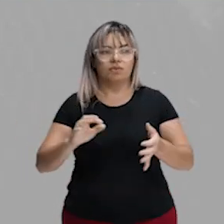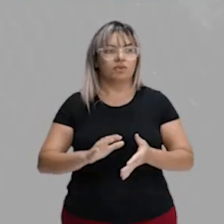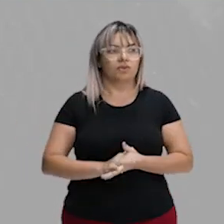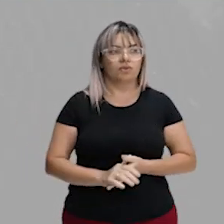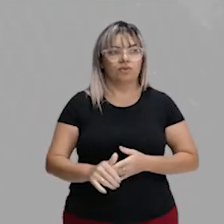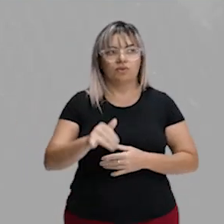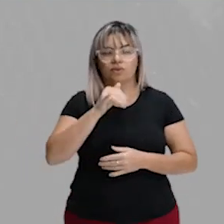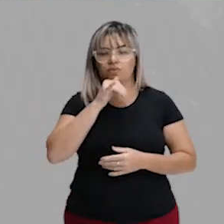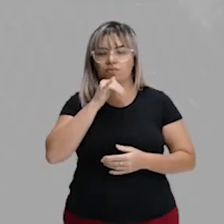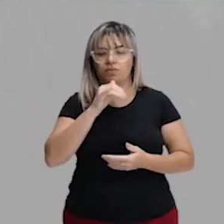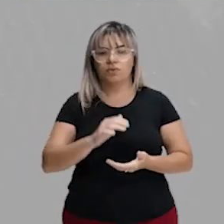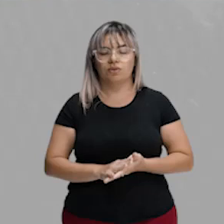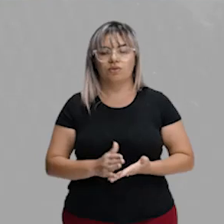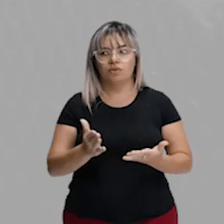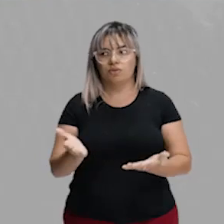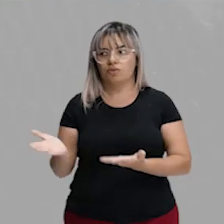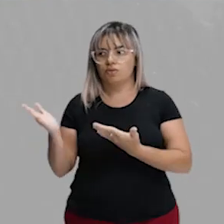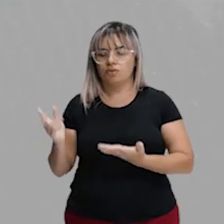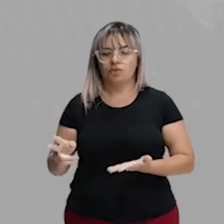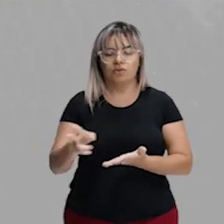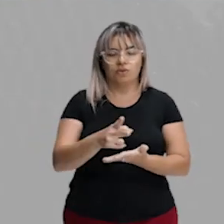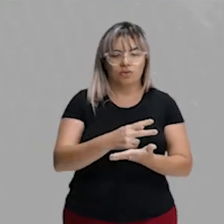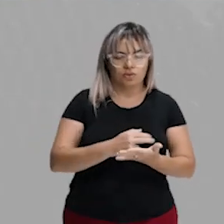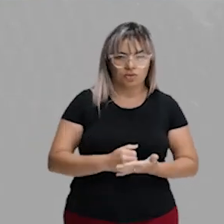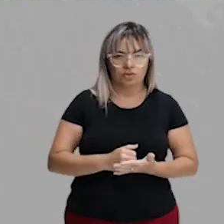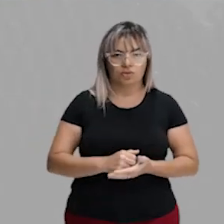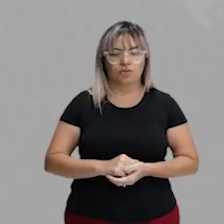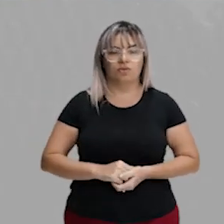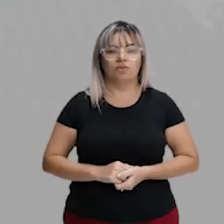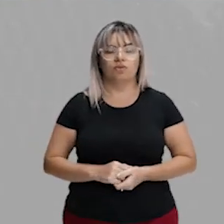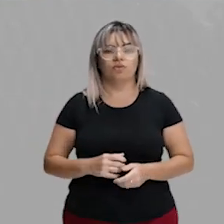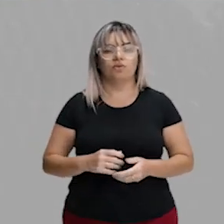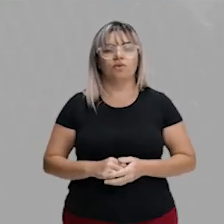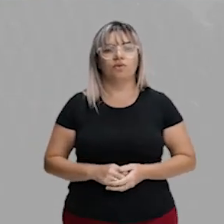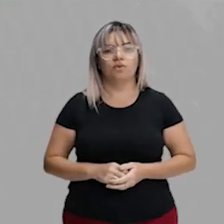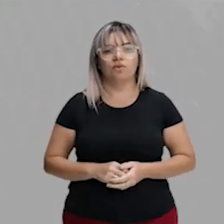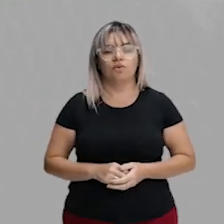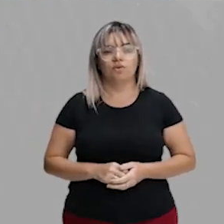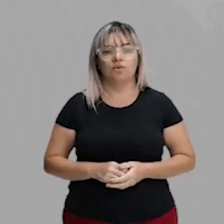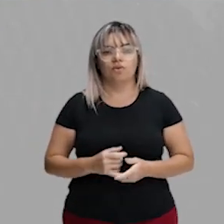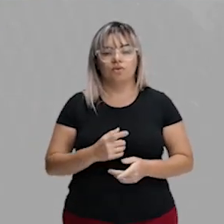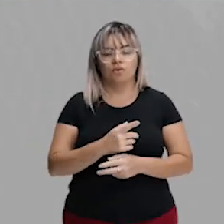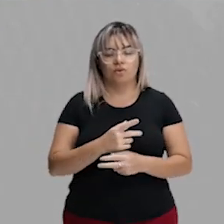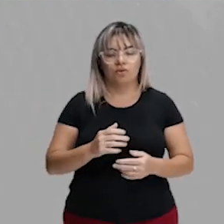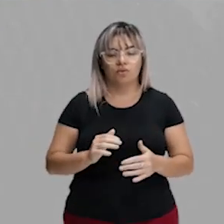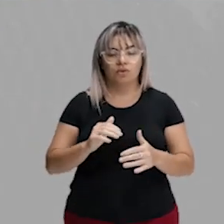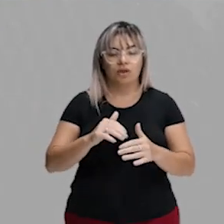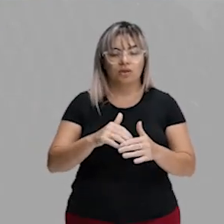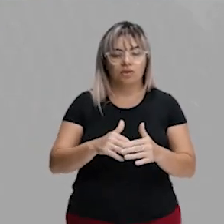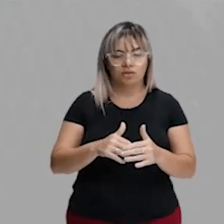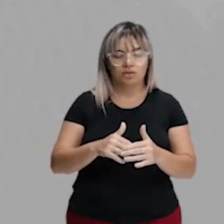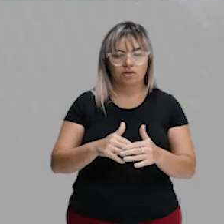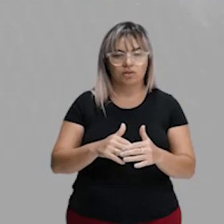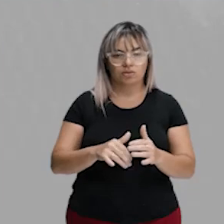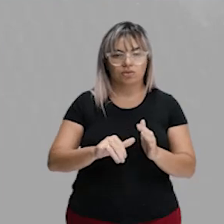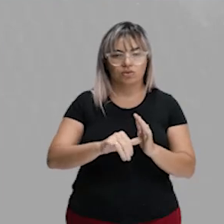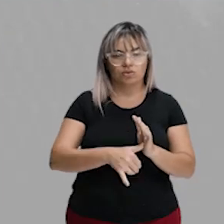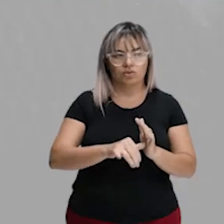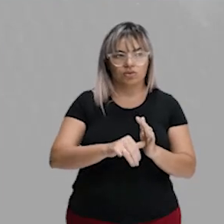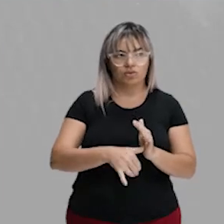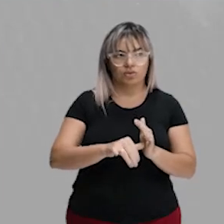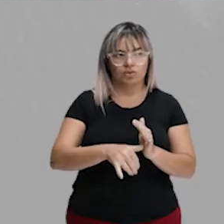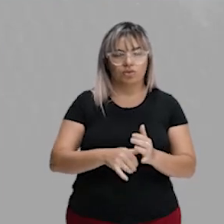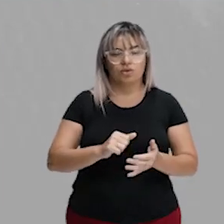Nós vamos ter aí, ó, nos geradores, os elementos que nós vamos encontrar nos geradores, certo? Vai ser aí o que nós chamamos